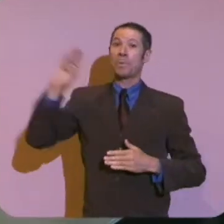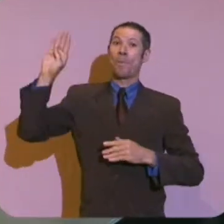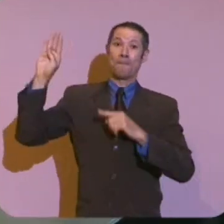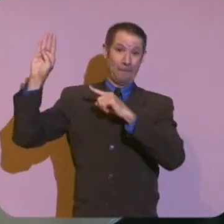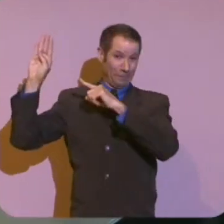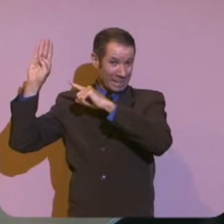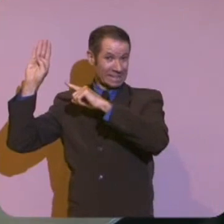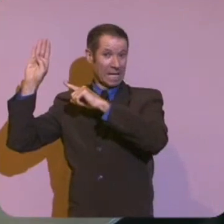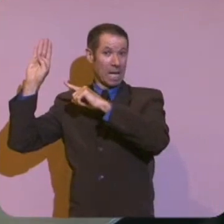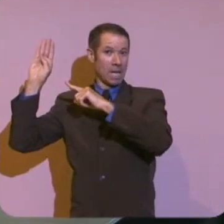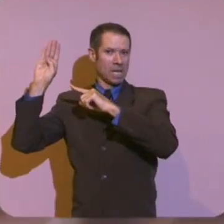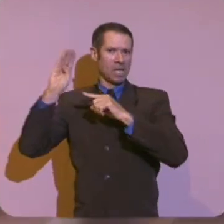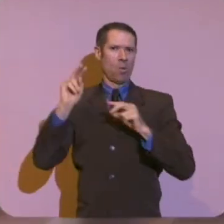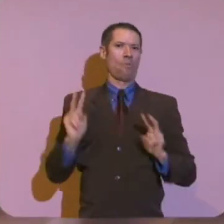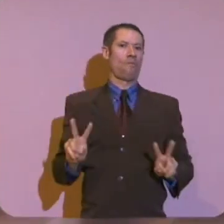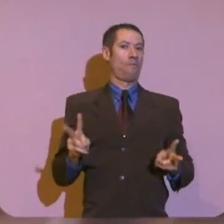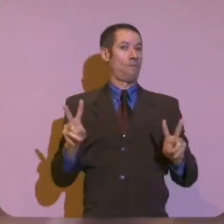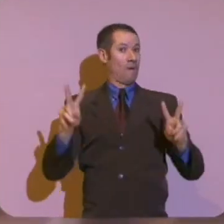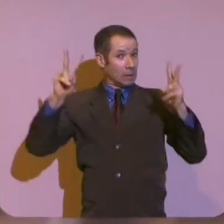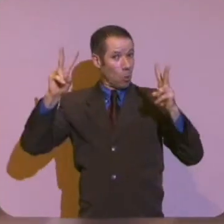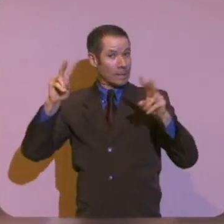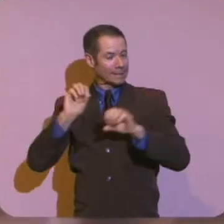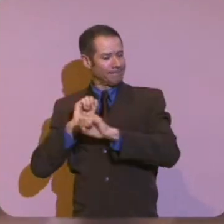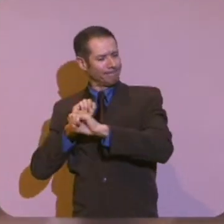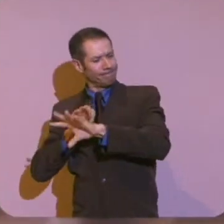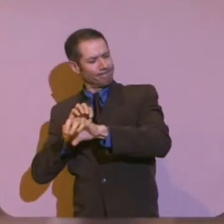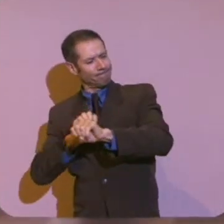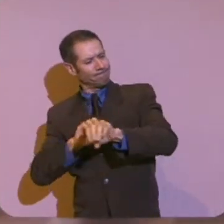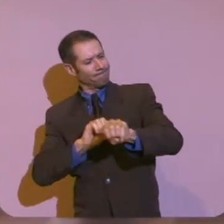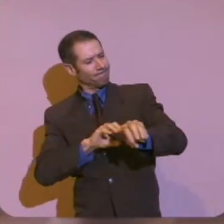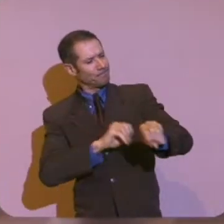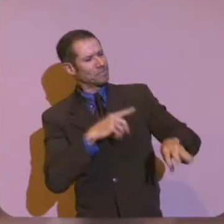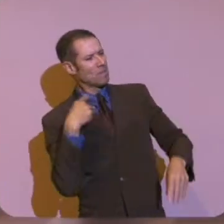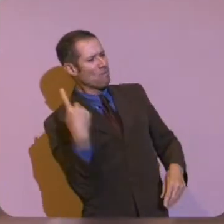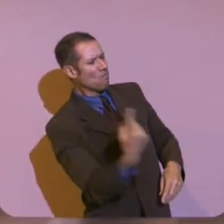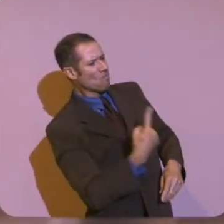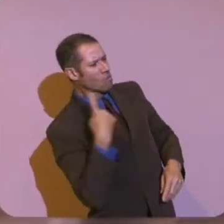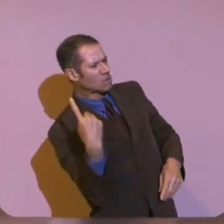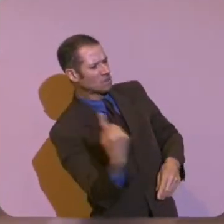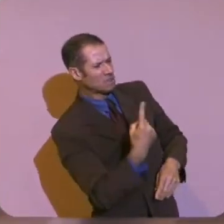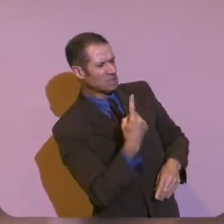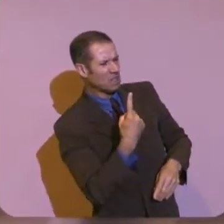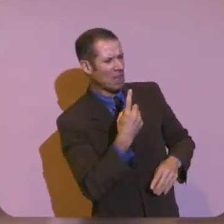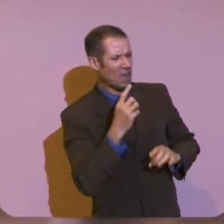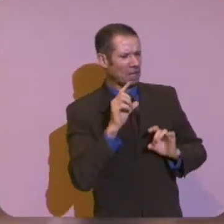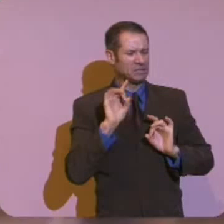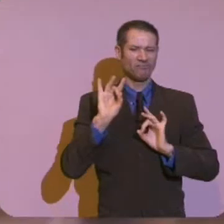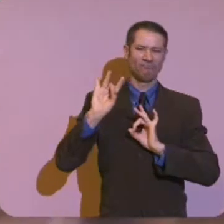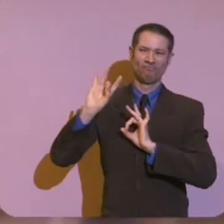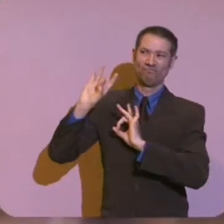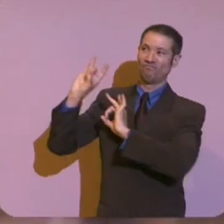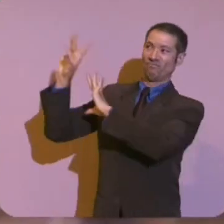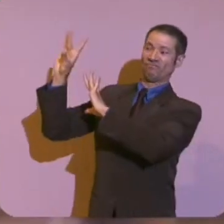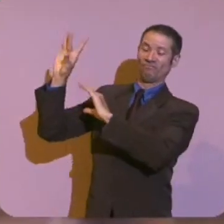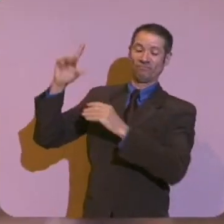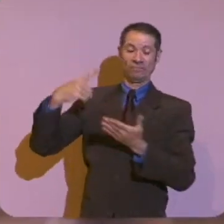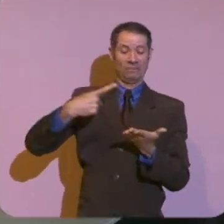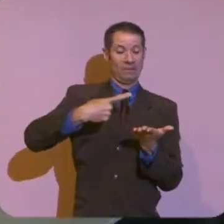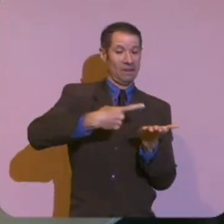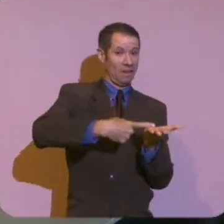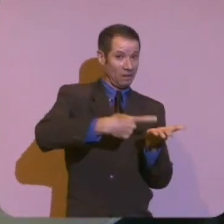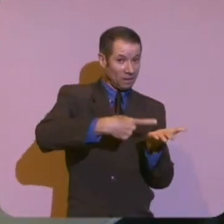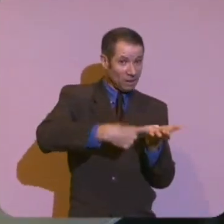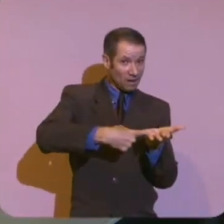condicionada aos valores que eu ensinei e que vocês combinaram comigo na aliança que fizeram. Se